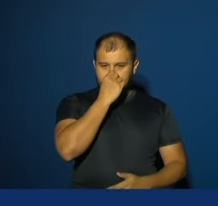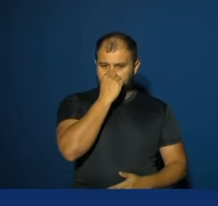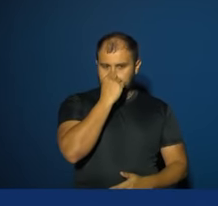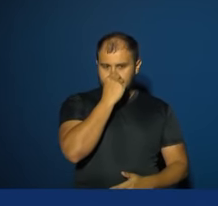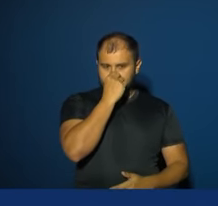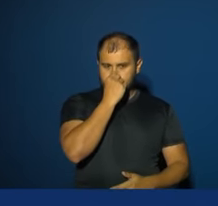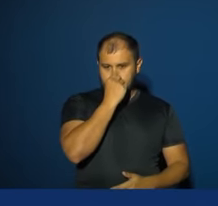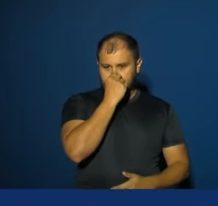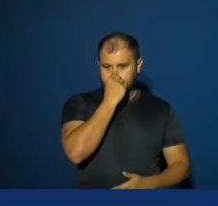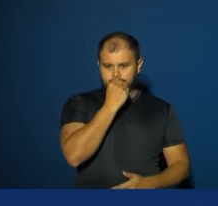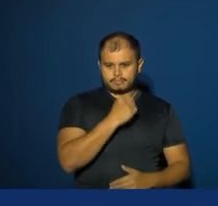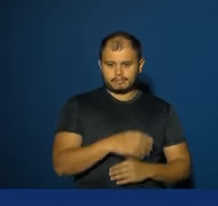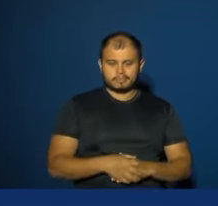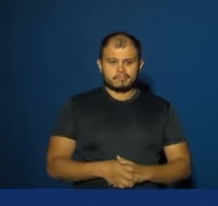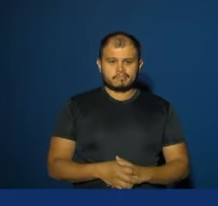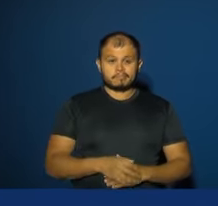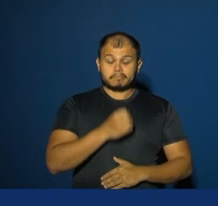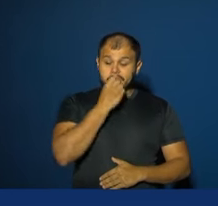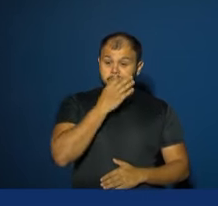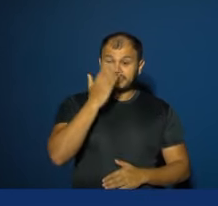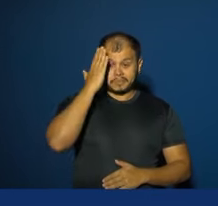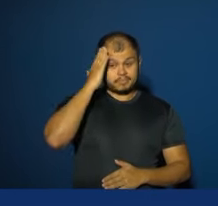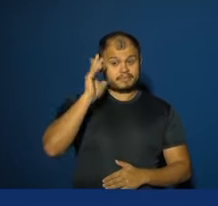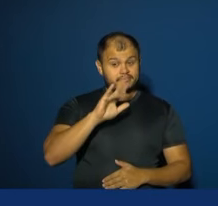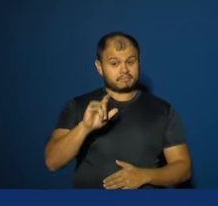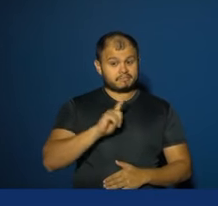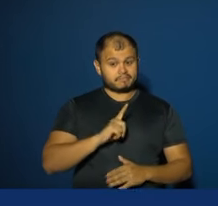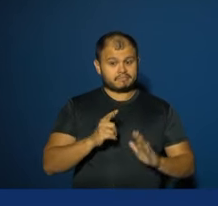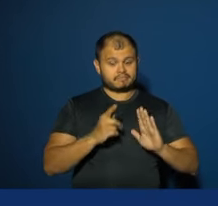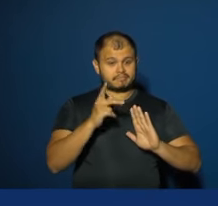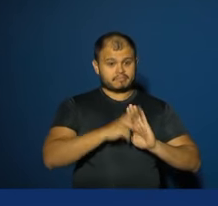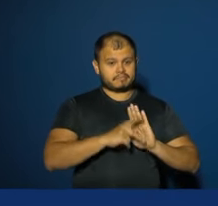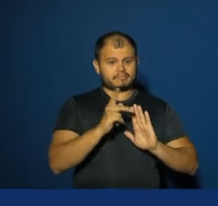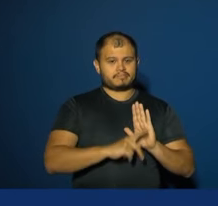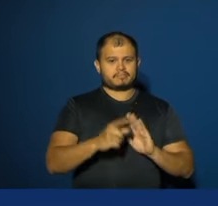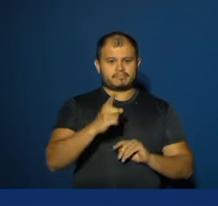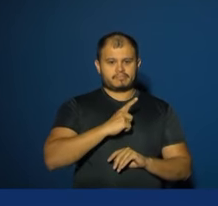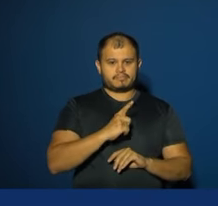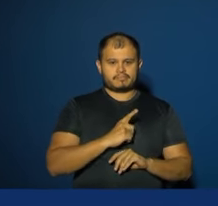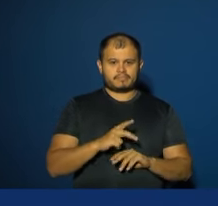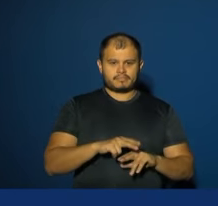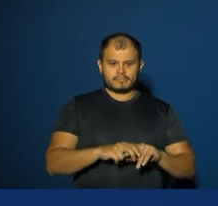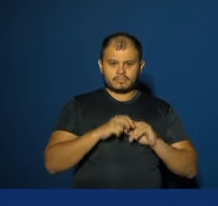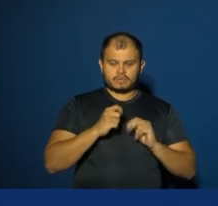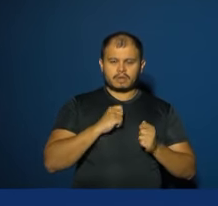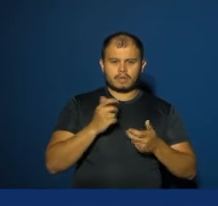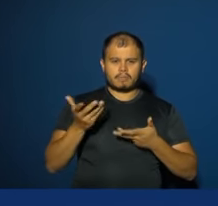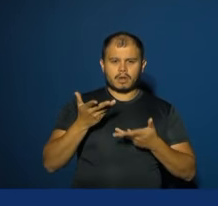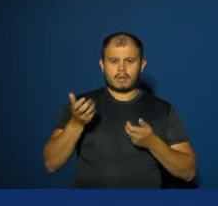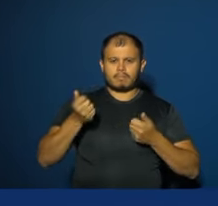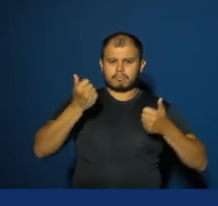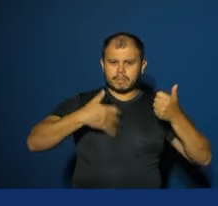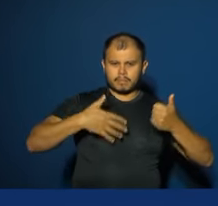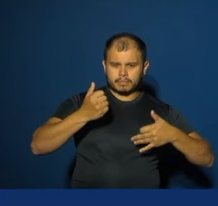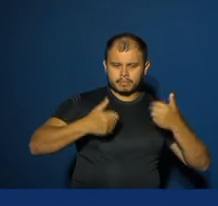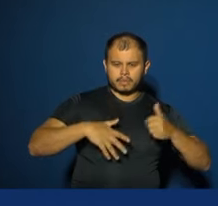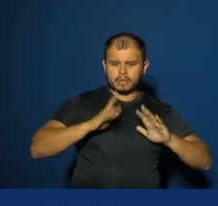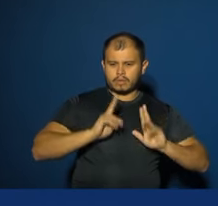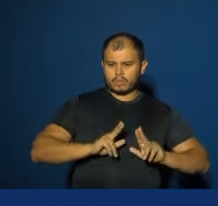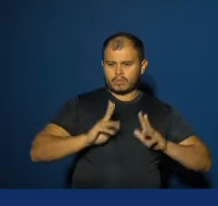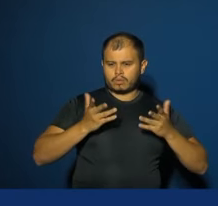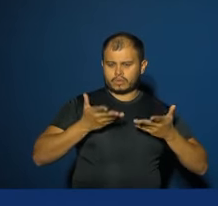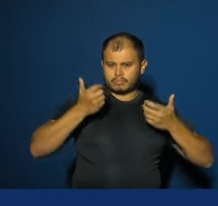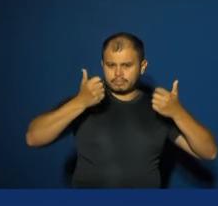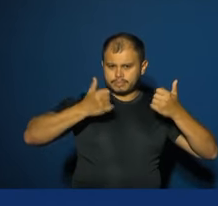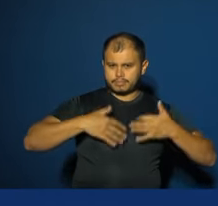Ministro Que bom saber que vai ter projeto e acho que com esse pipeline tão robusto como foi apresentado até